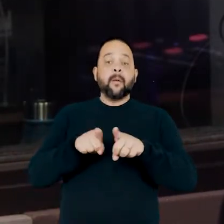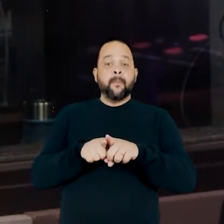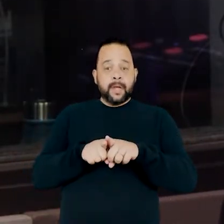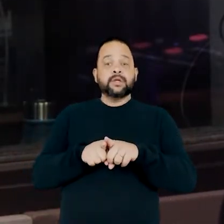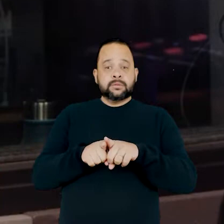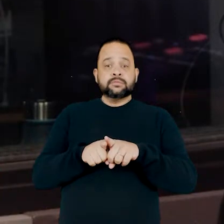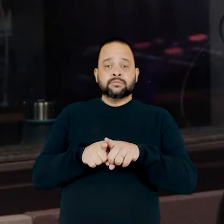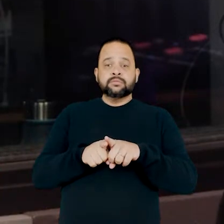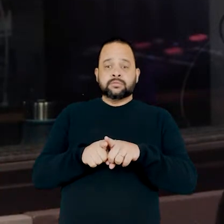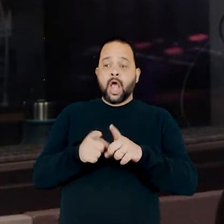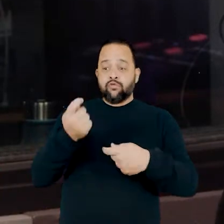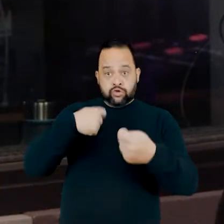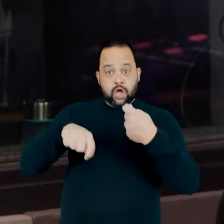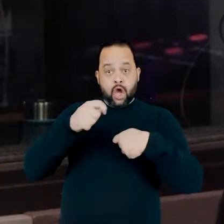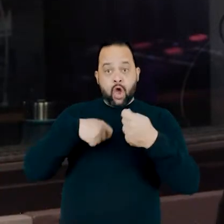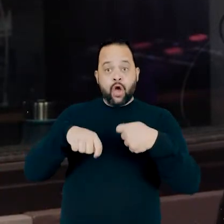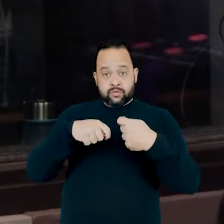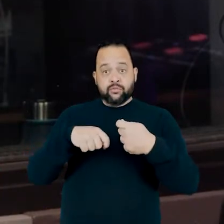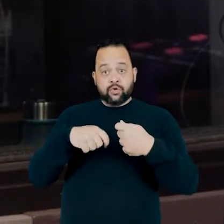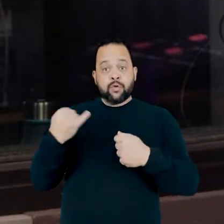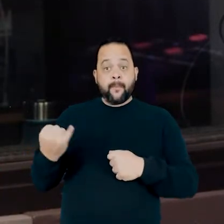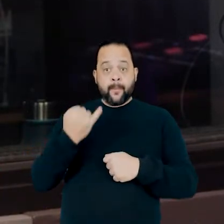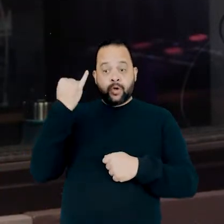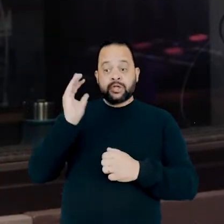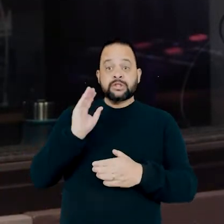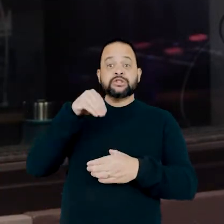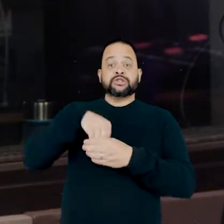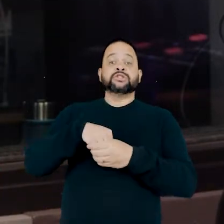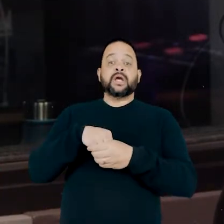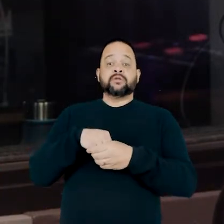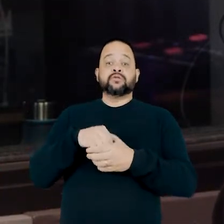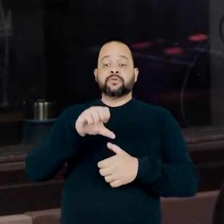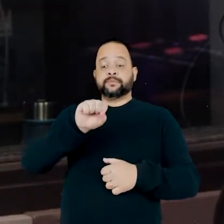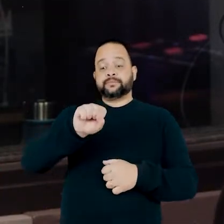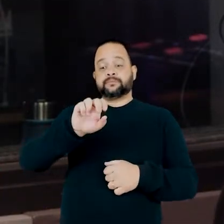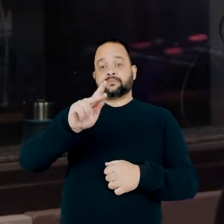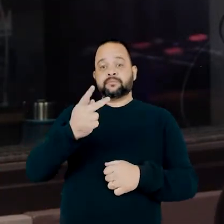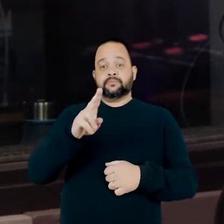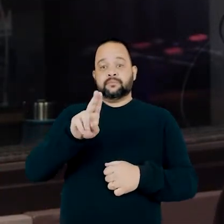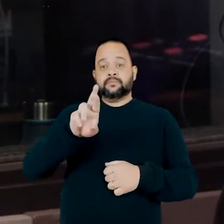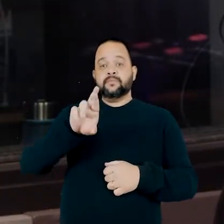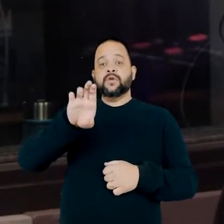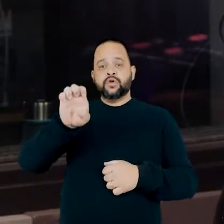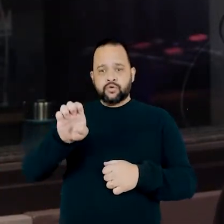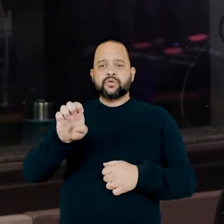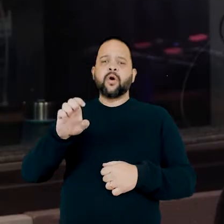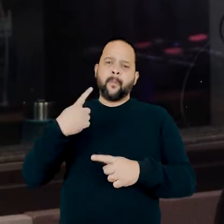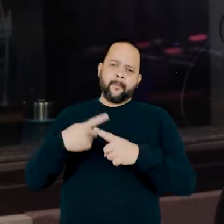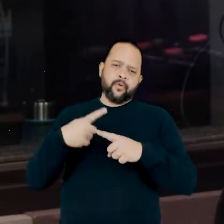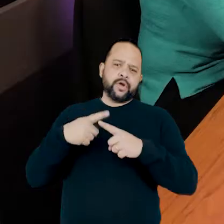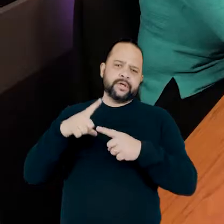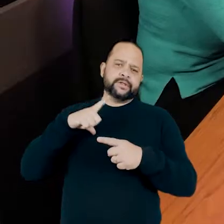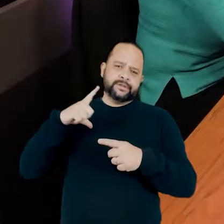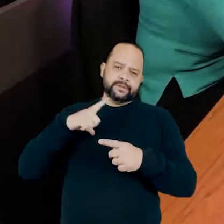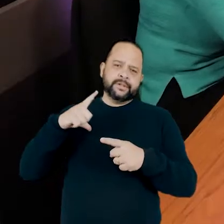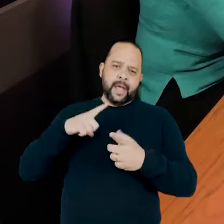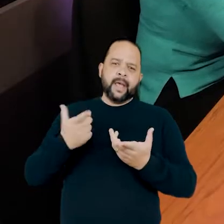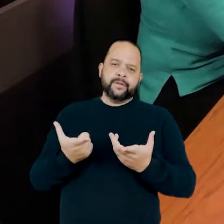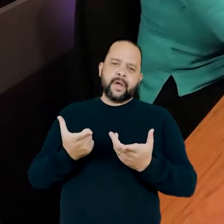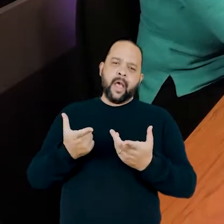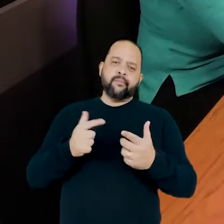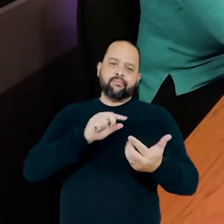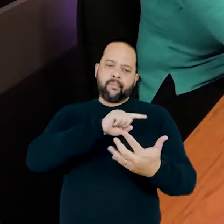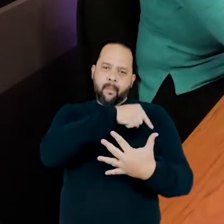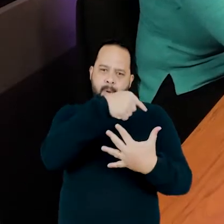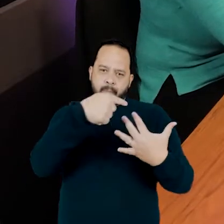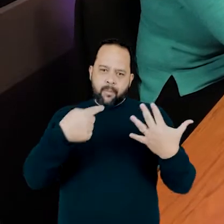forte dentro da Chur, né? Que a gente cuida com bastante carinho, porque são muitas demandas, né? Cada uma com a sua especialidade,